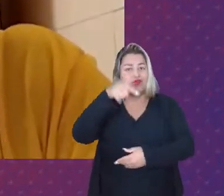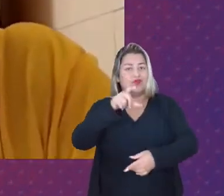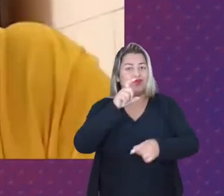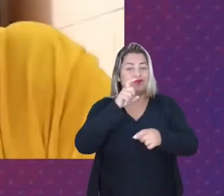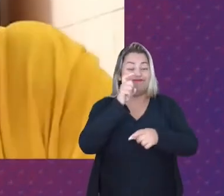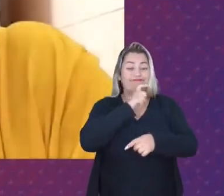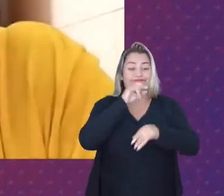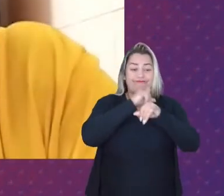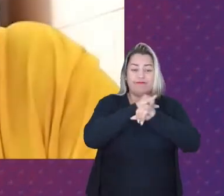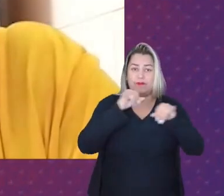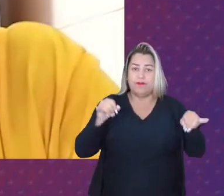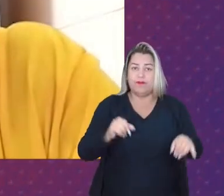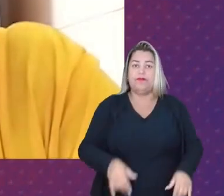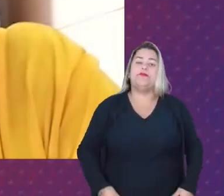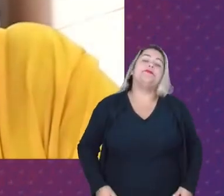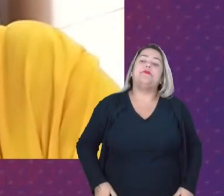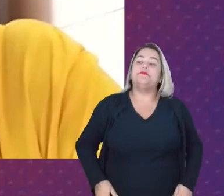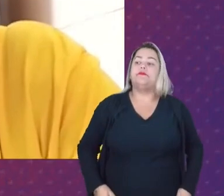news.